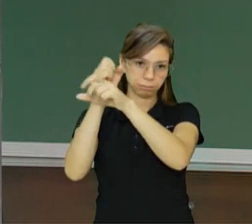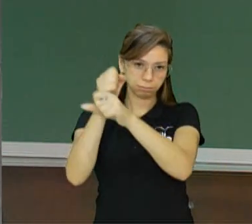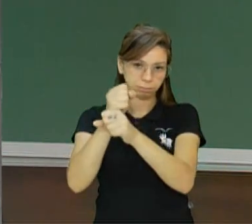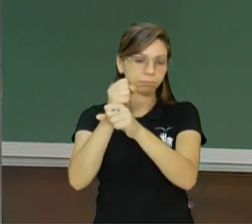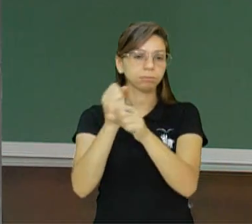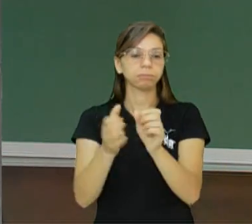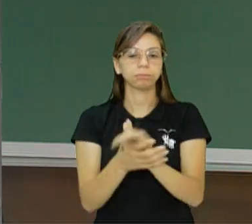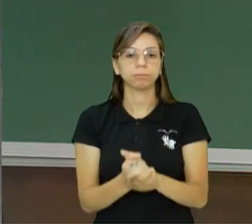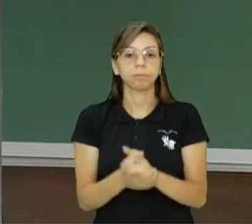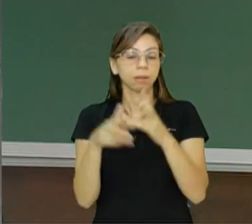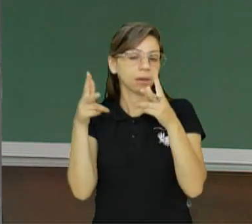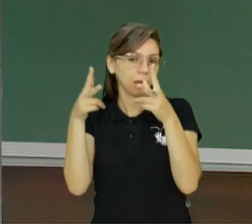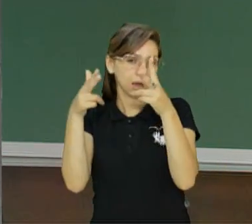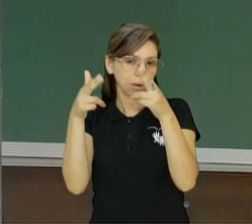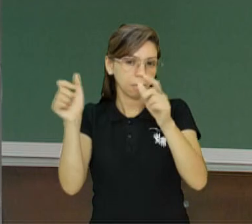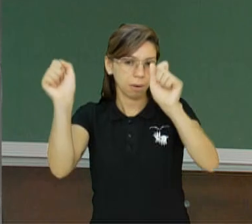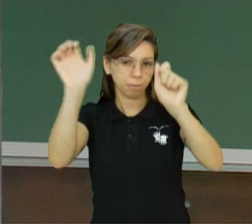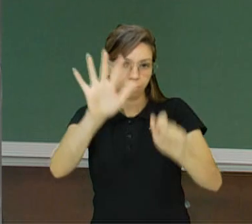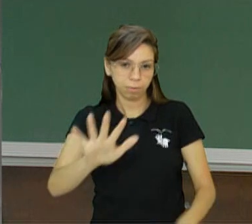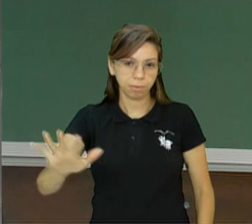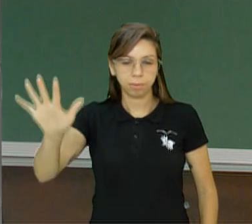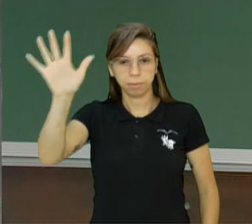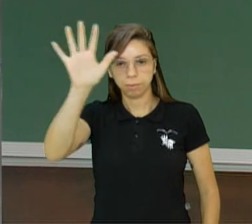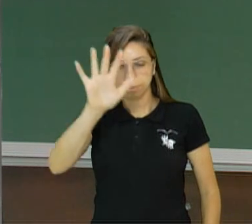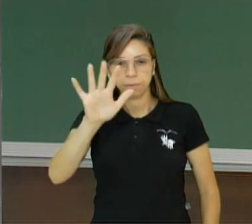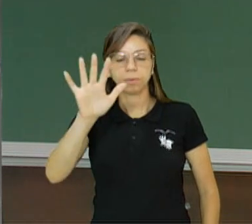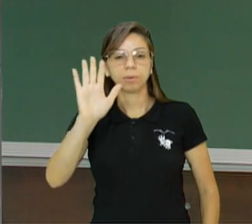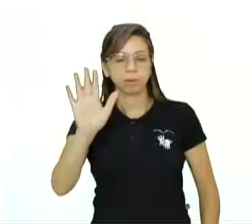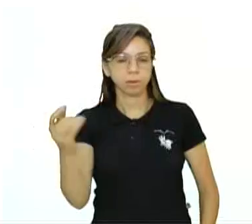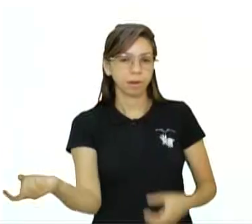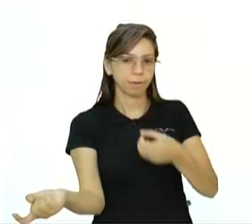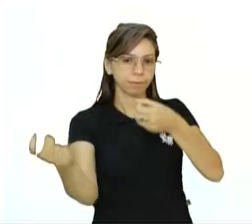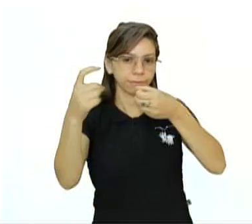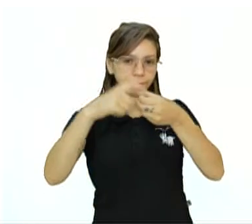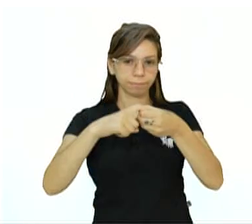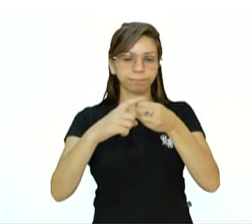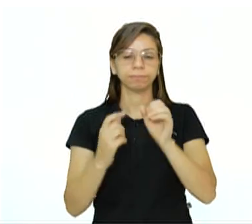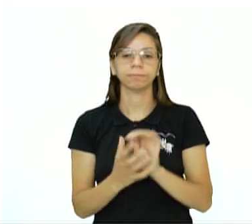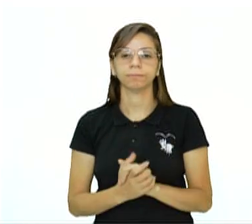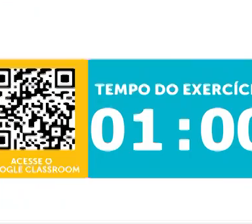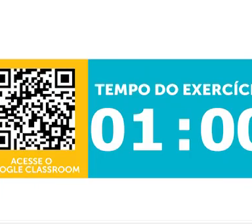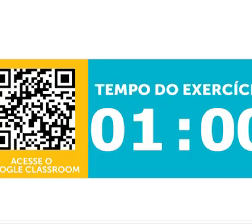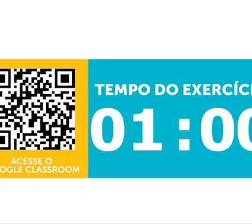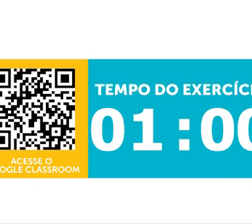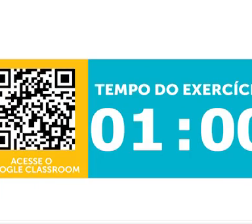volta. Igualzinho tá ali na imagem, construam a pirâmide e daqui a pouco a gente continua.